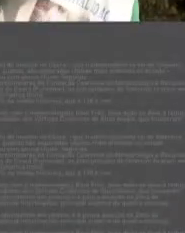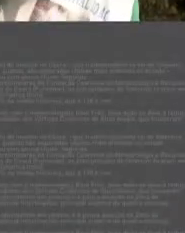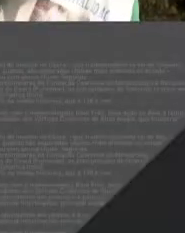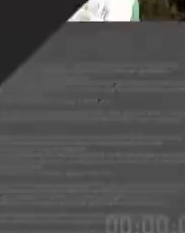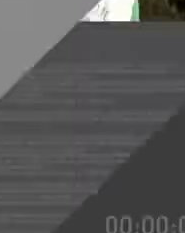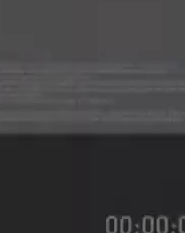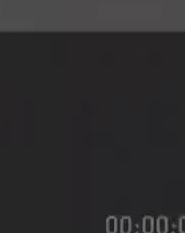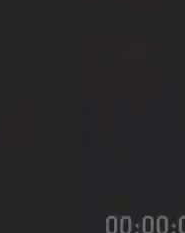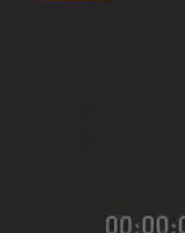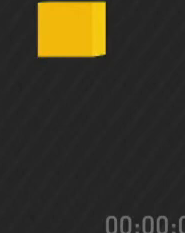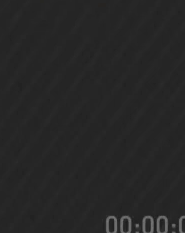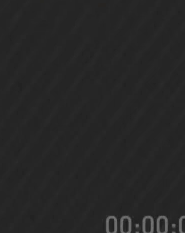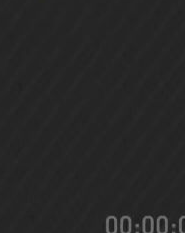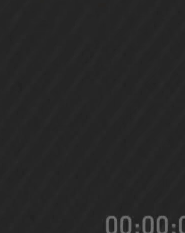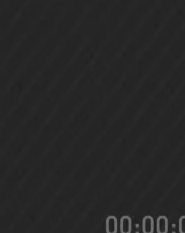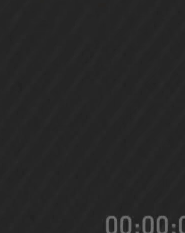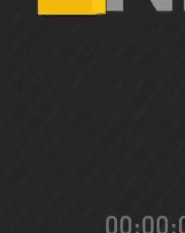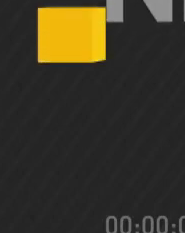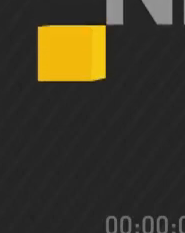ae